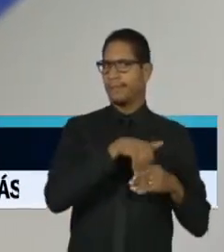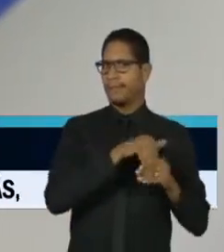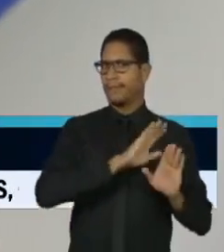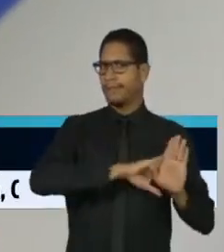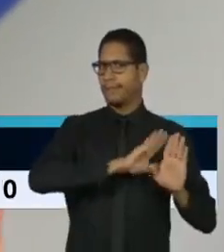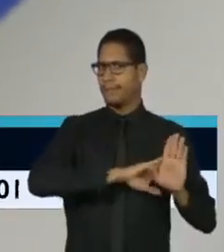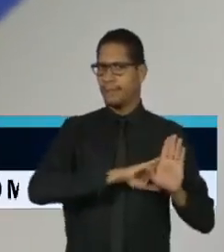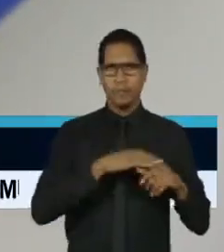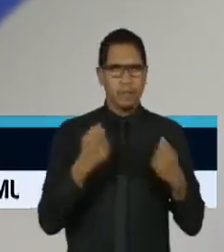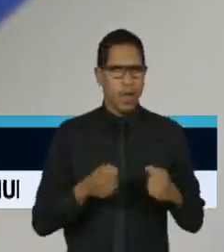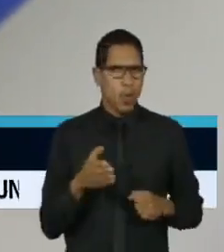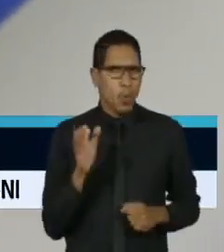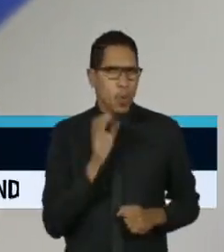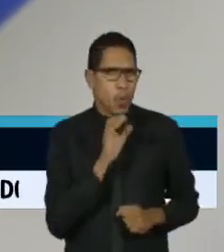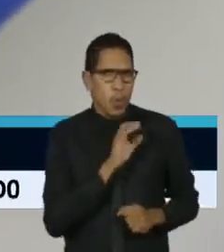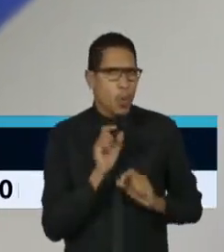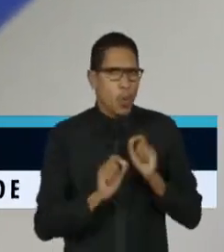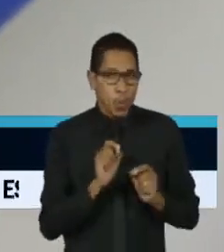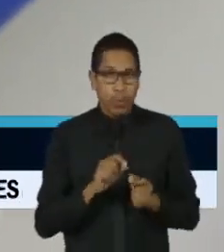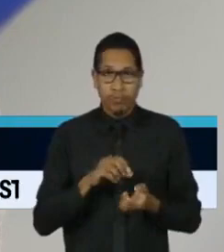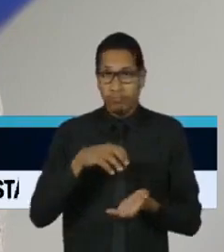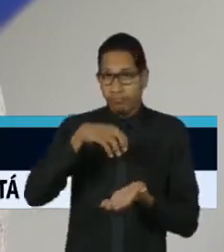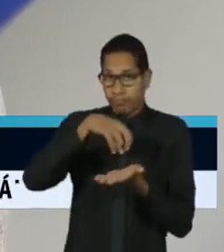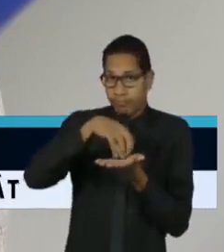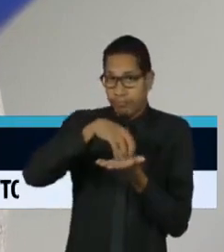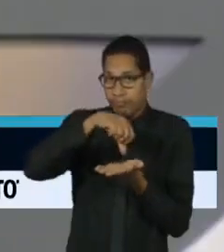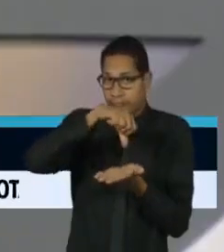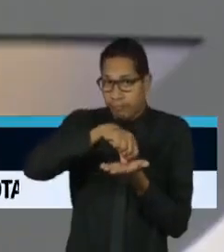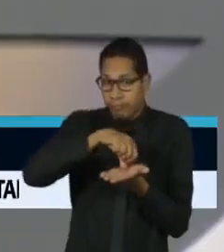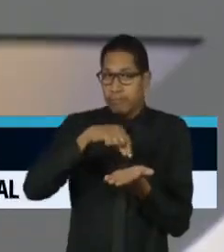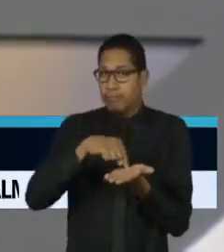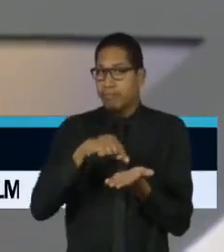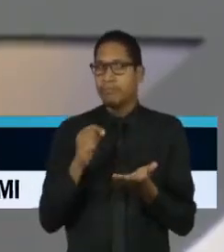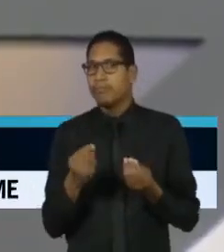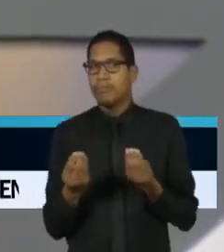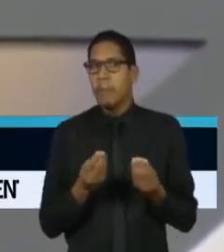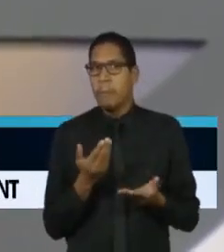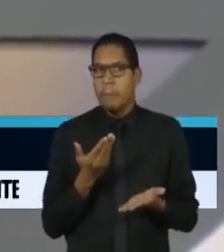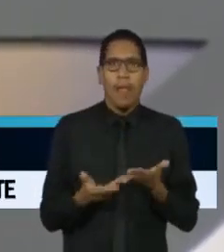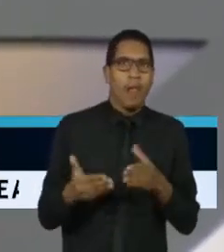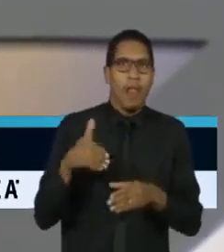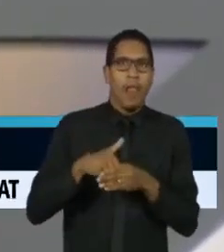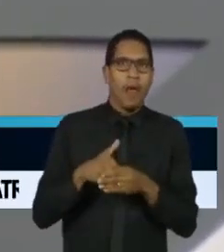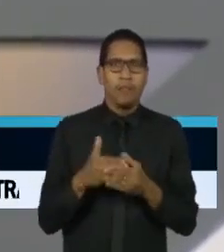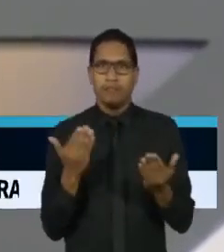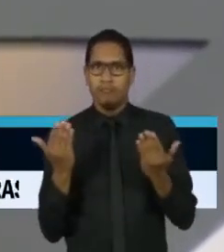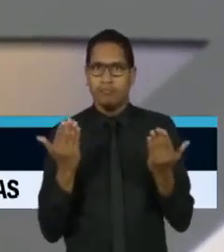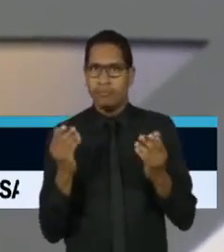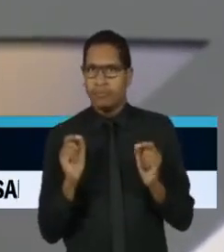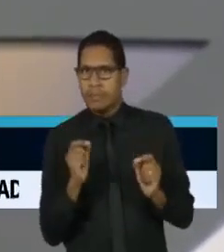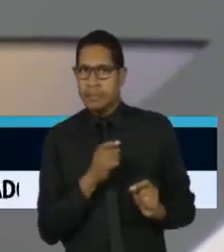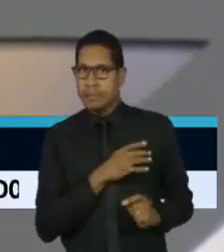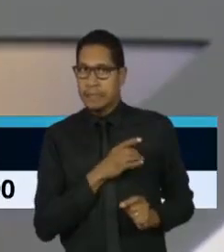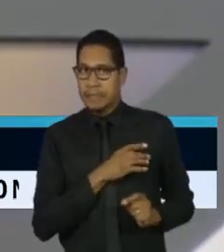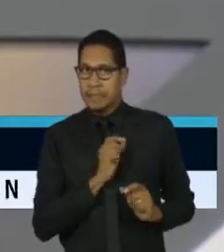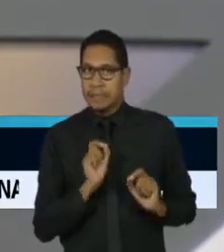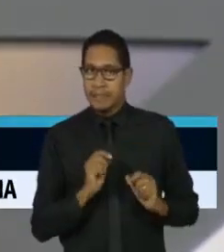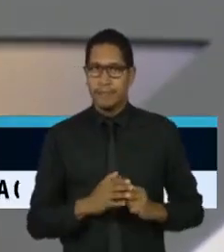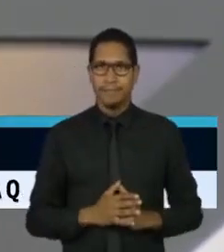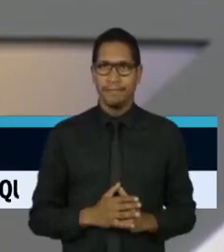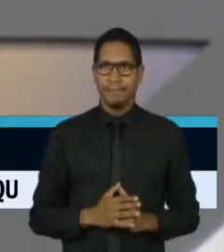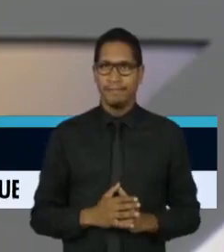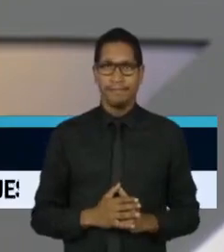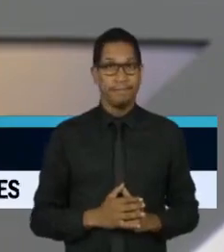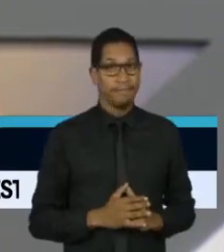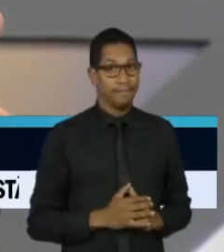essa urgência é pressão do centrão medo de perder a eleição e uma obviamente é uma medida